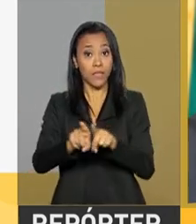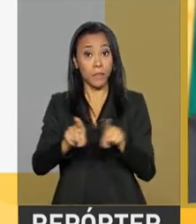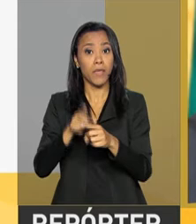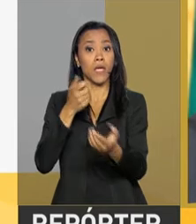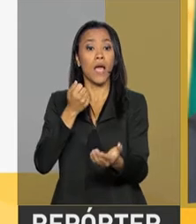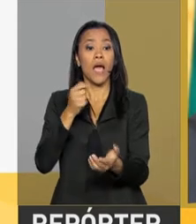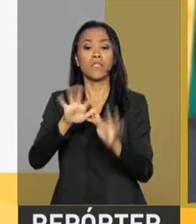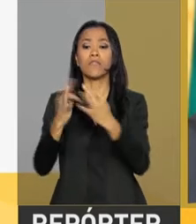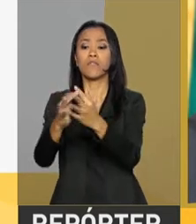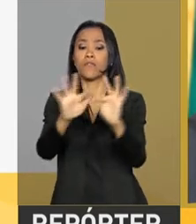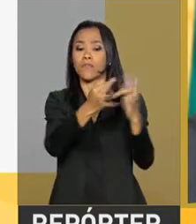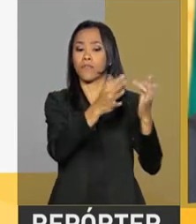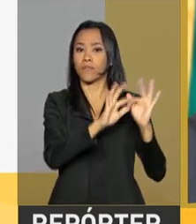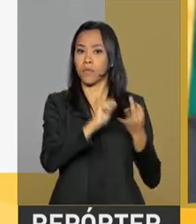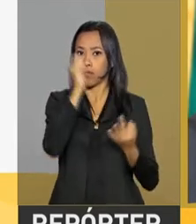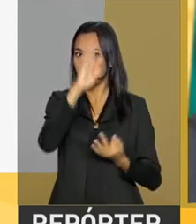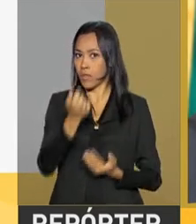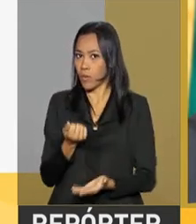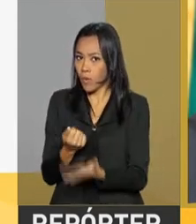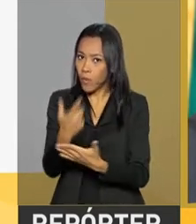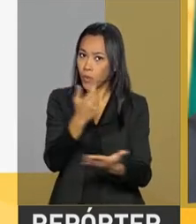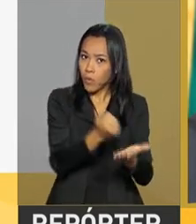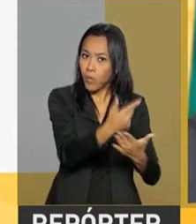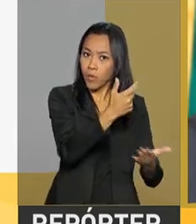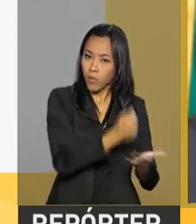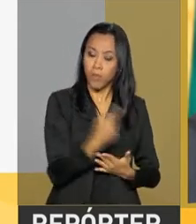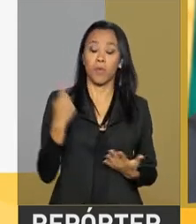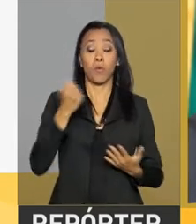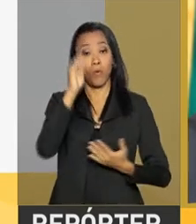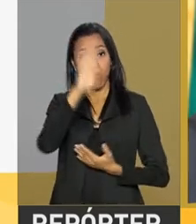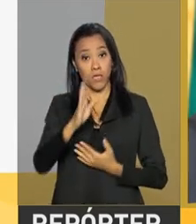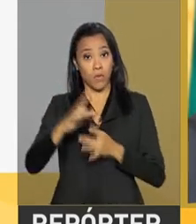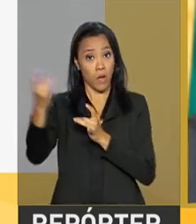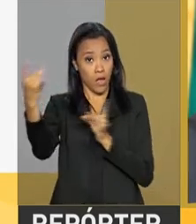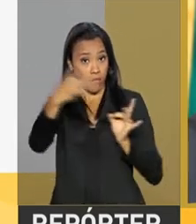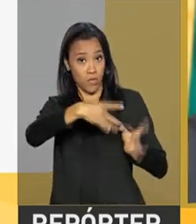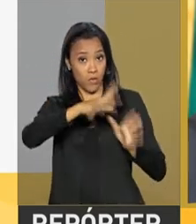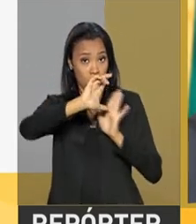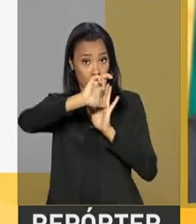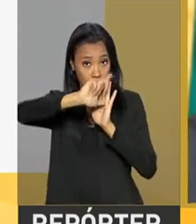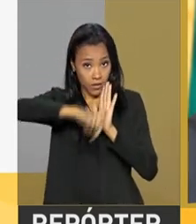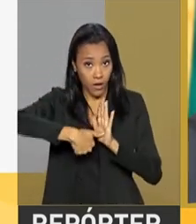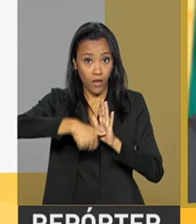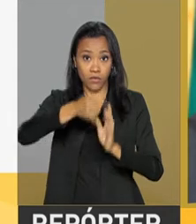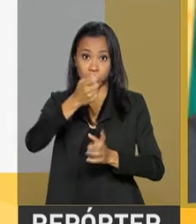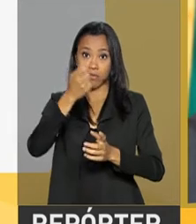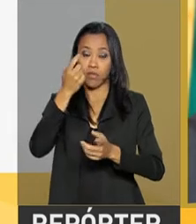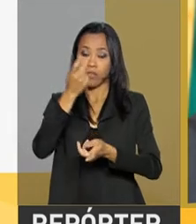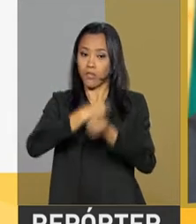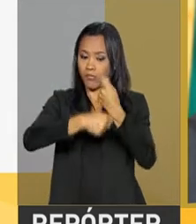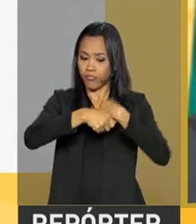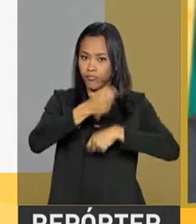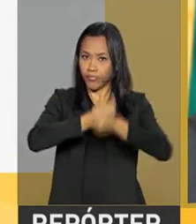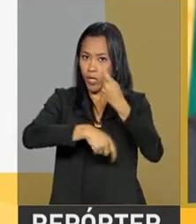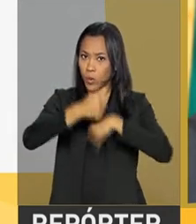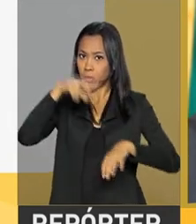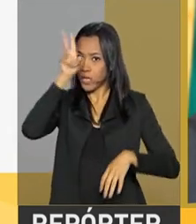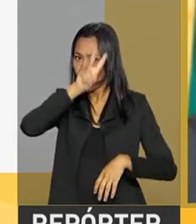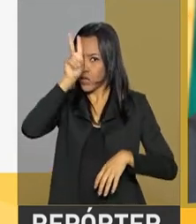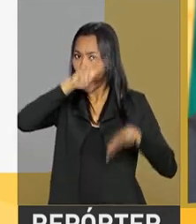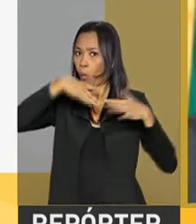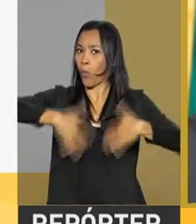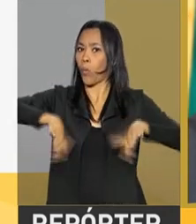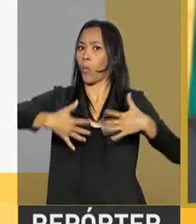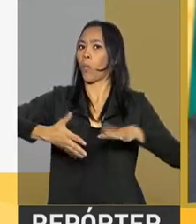parte das famílias brasileiras o brasil saiu da pior recessão da história e os números comprovam isso no ano passado nós